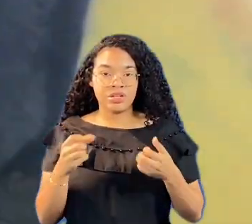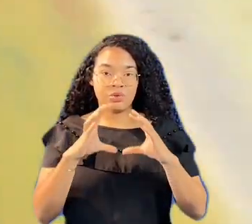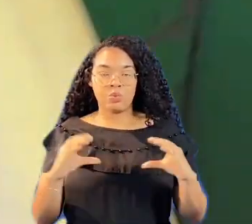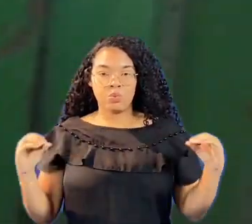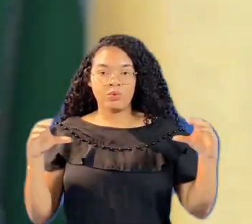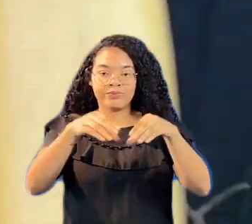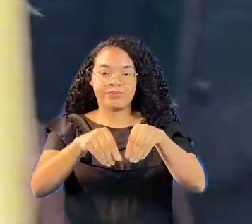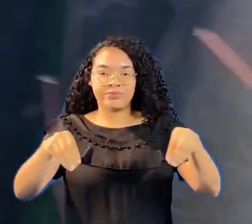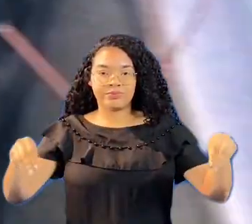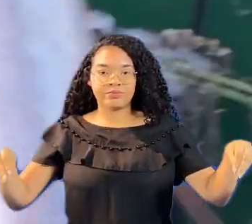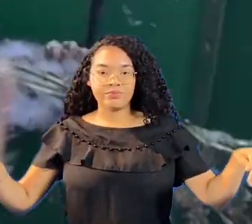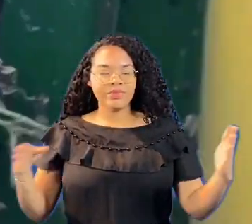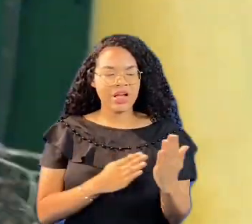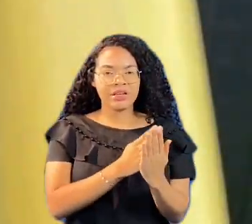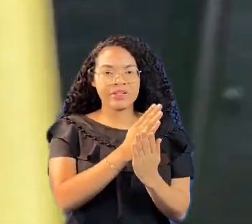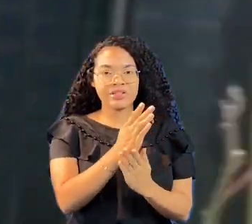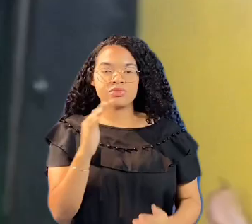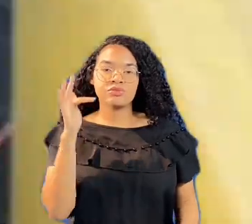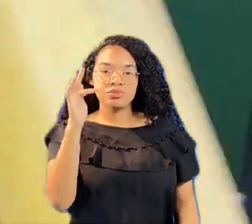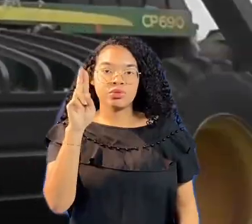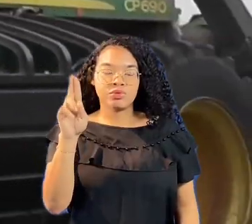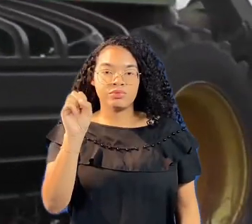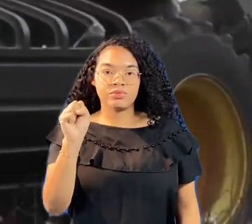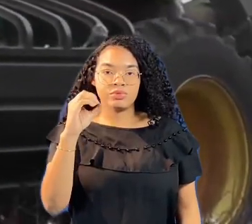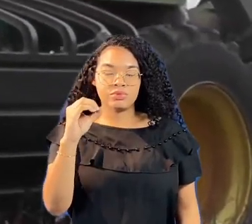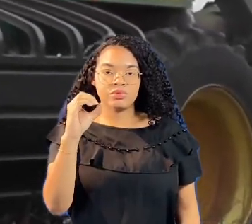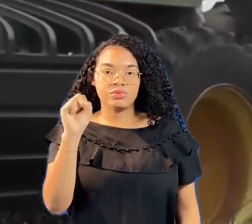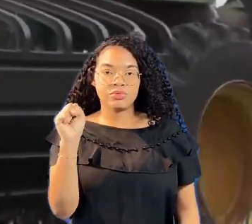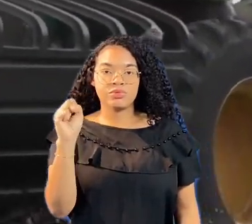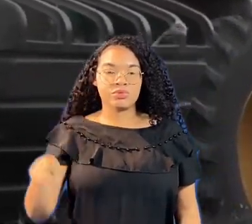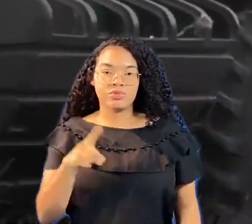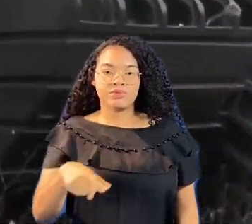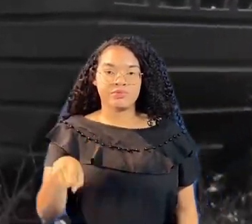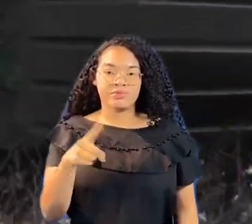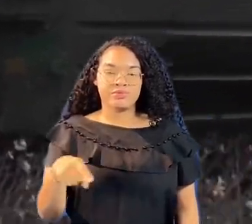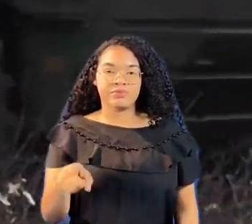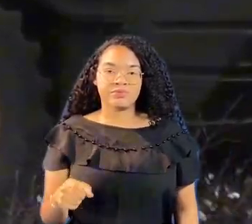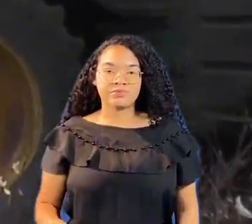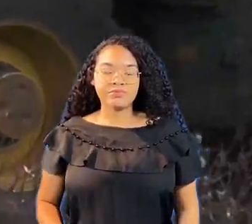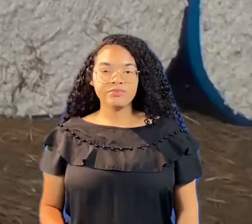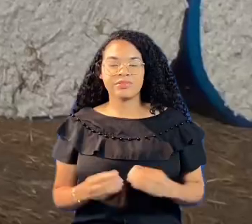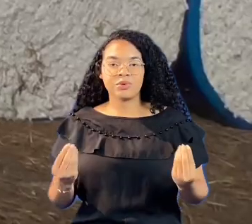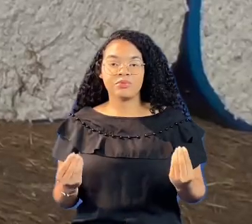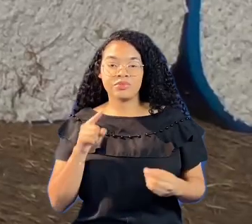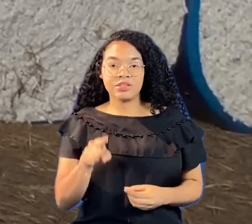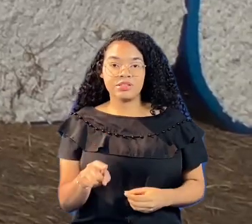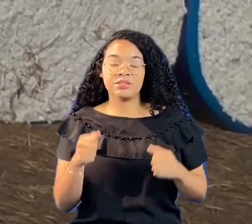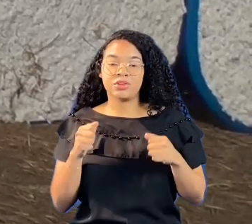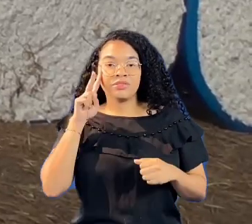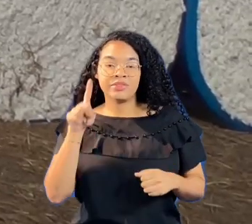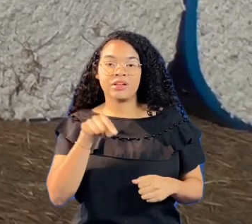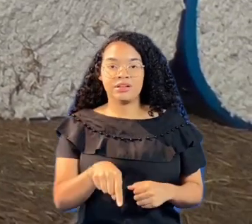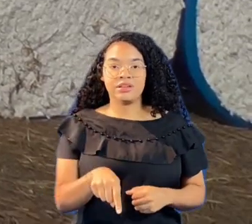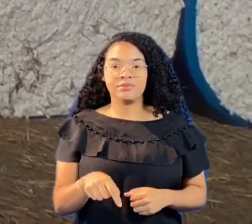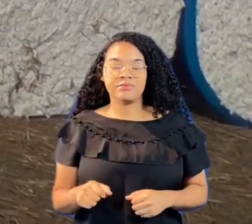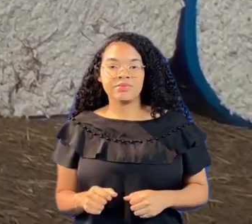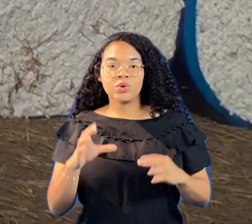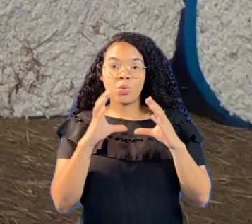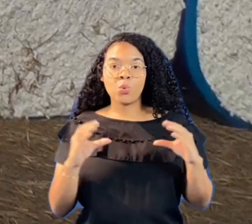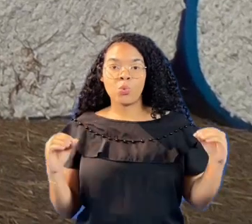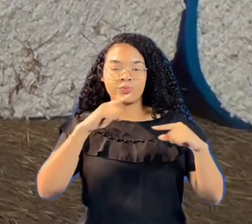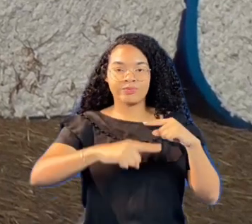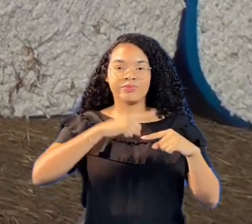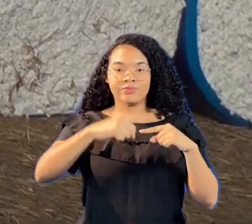garimpa o algodão da terra, passando entre os fusos de rotação e saindo em formato de rolos. Como vocês podem ver aqui,